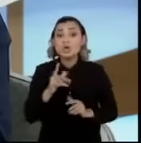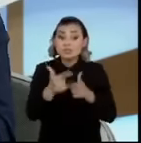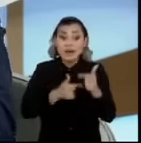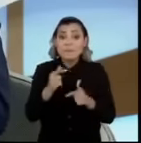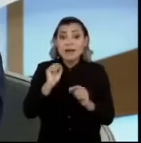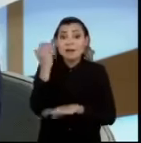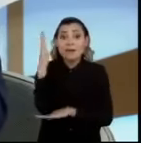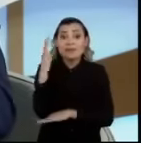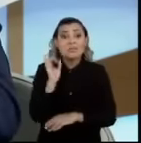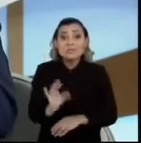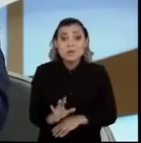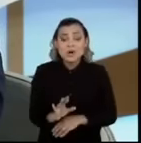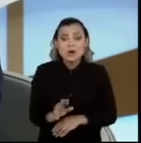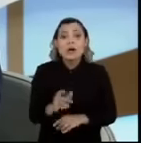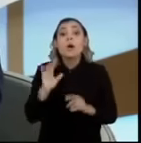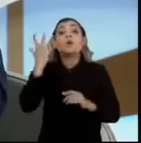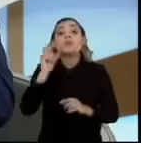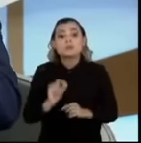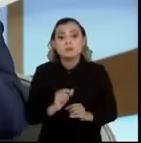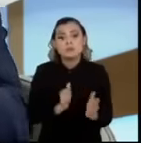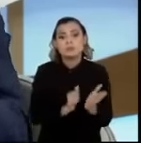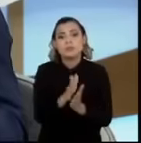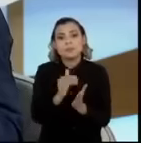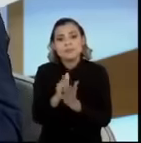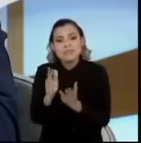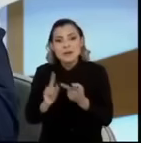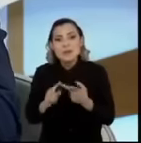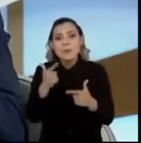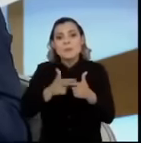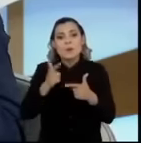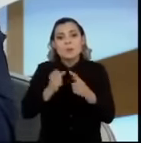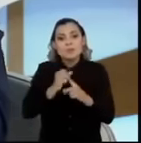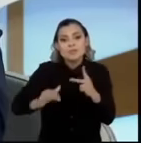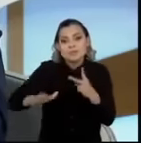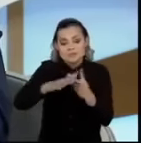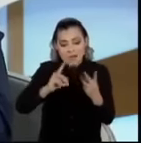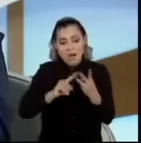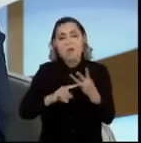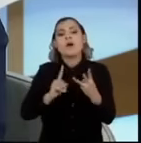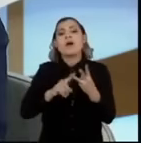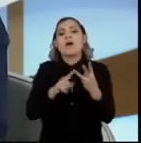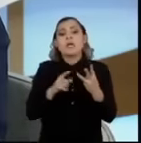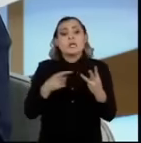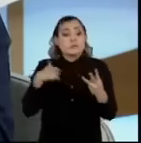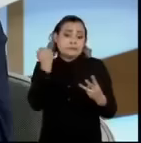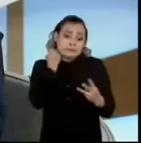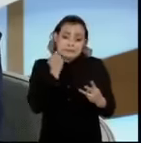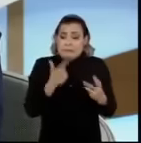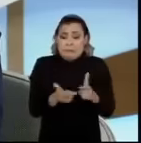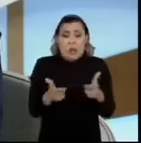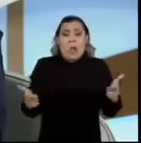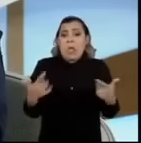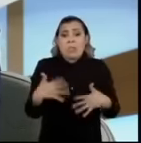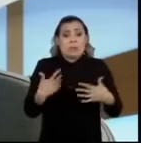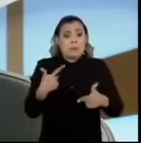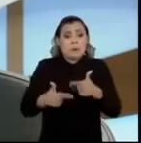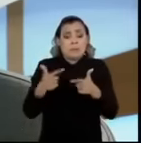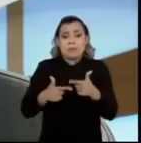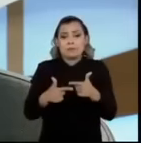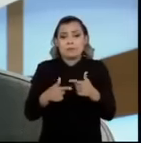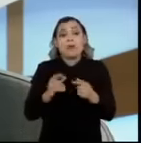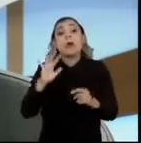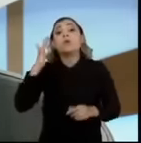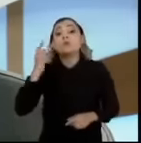madeireira? Primeiro, demissões, problema social enorme, uma tensão crescente. O que nós fizemos? O diretor